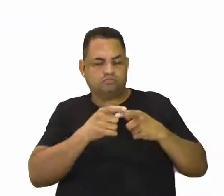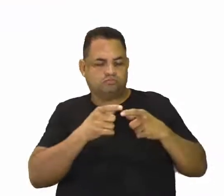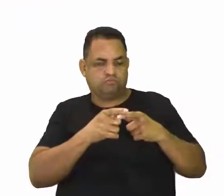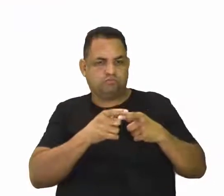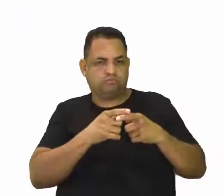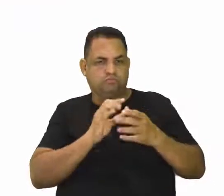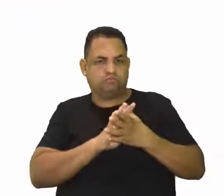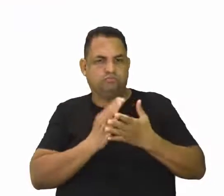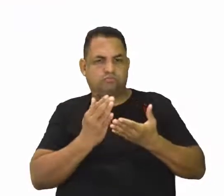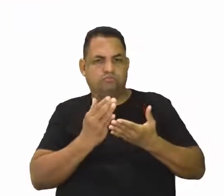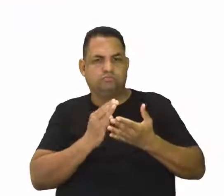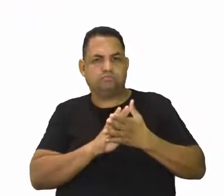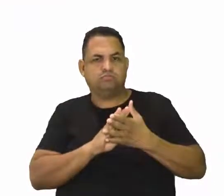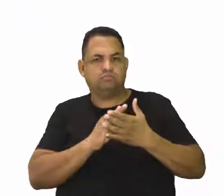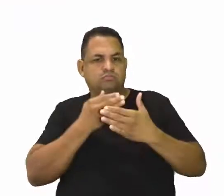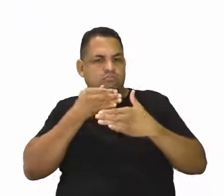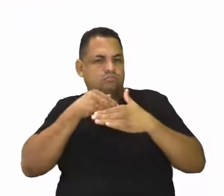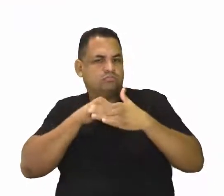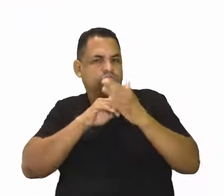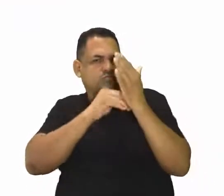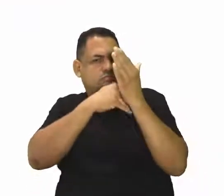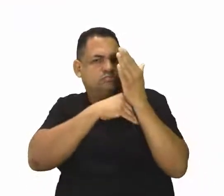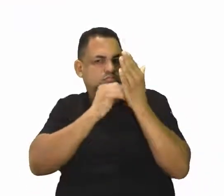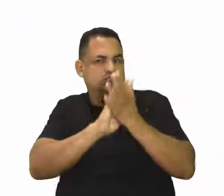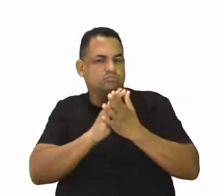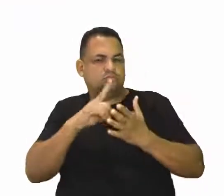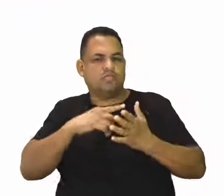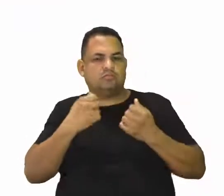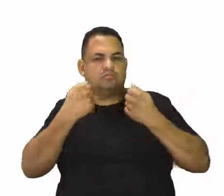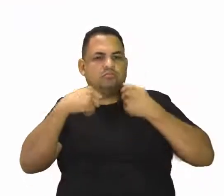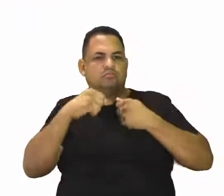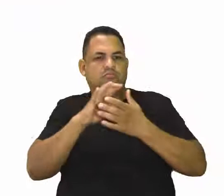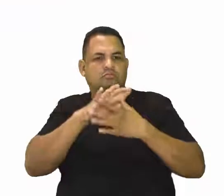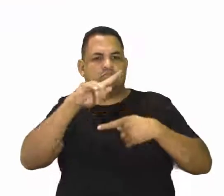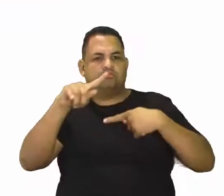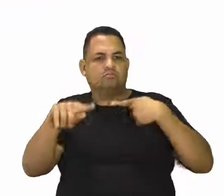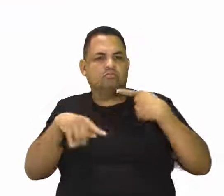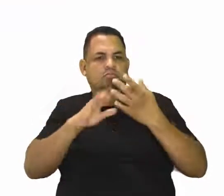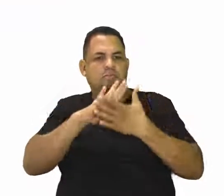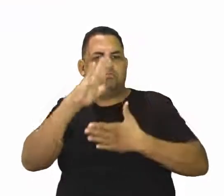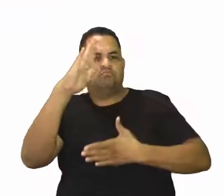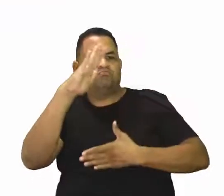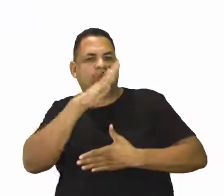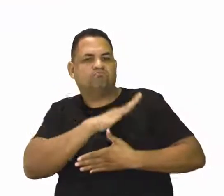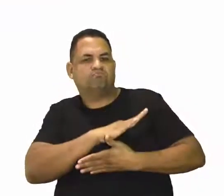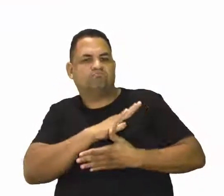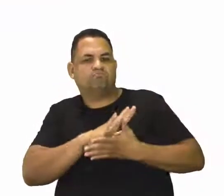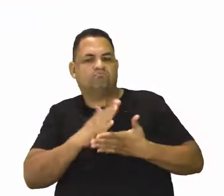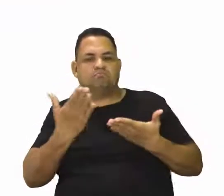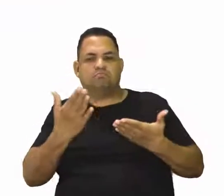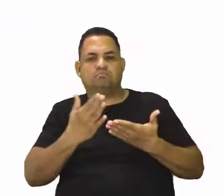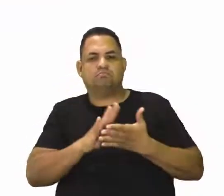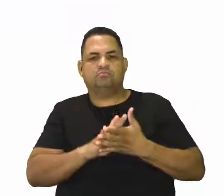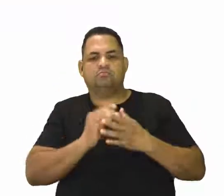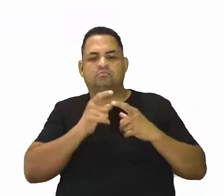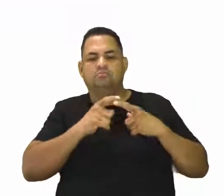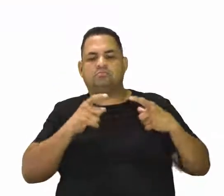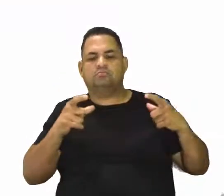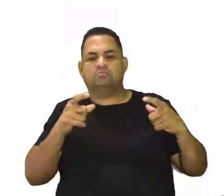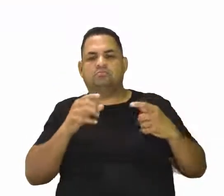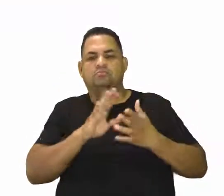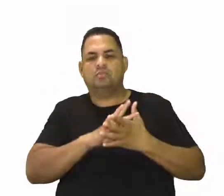pequeno sigiloso e com grande poder com objetivos maléficos para a maioria da popular